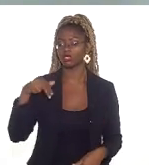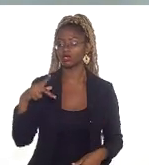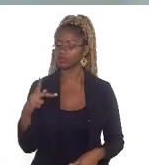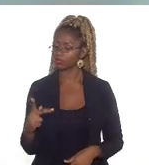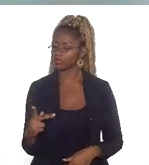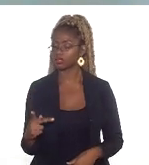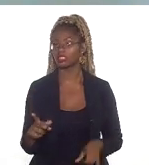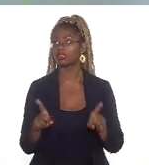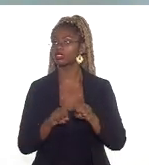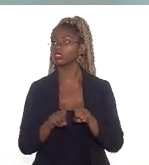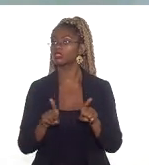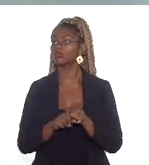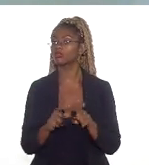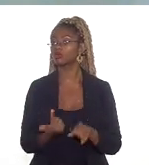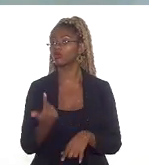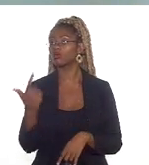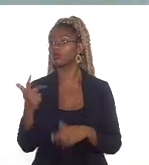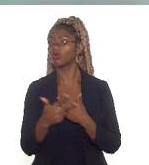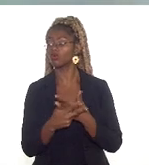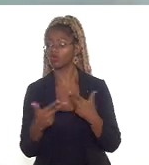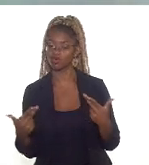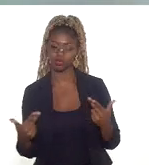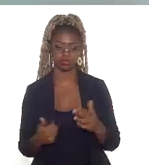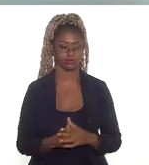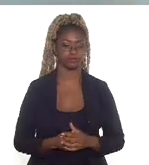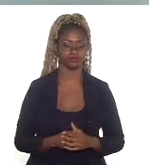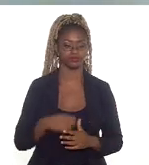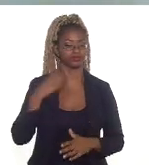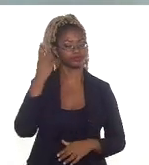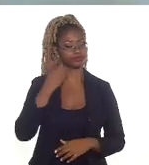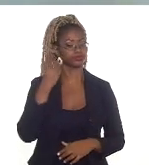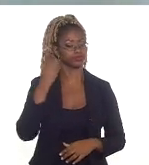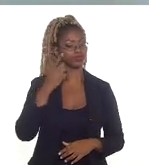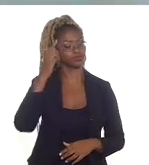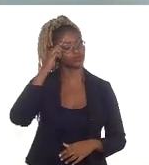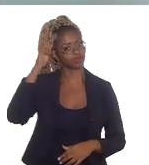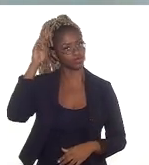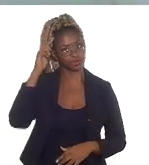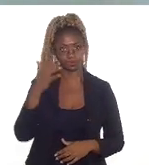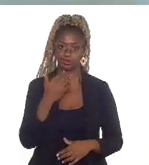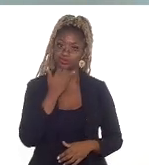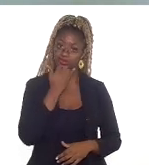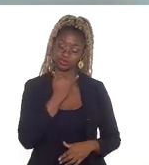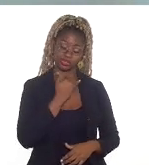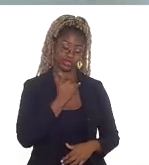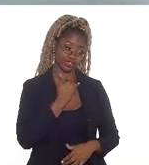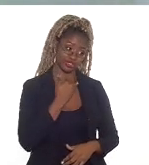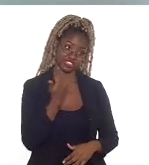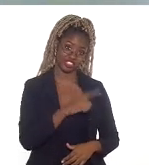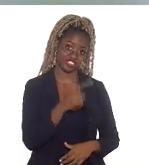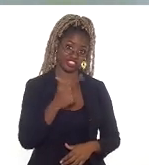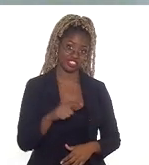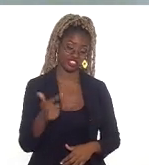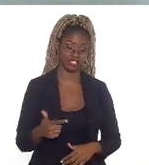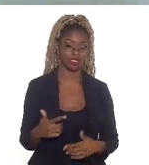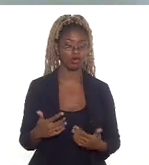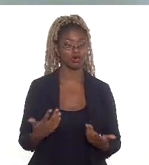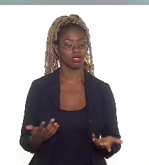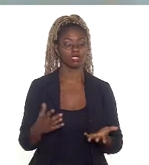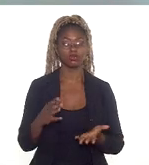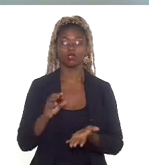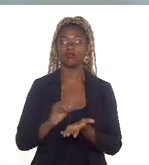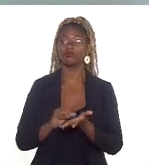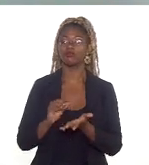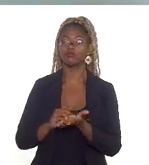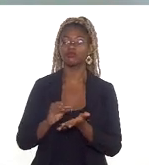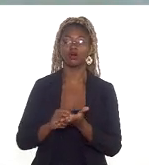E uma outra questão aqui que deputado Luiz Paulo, me perdoe a insistência, é como faz falta um